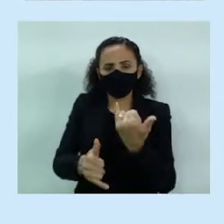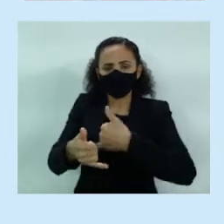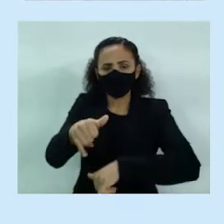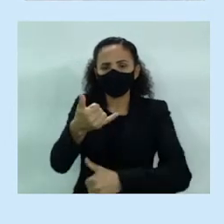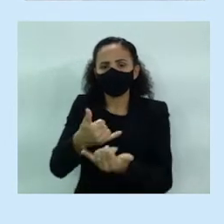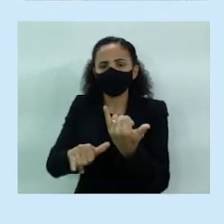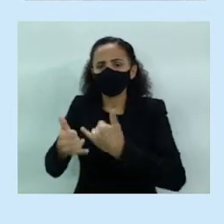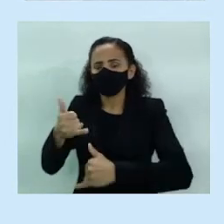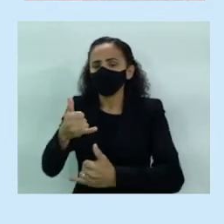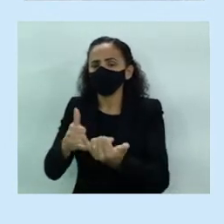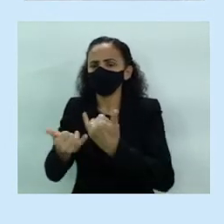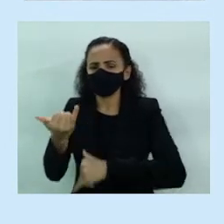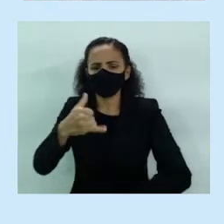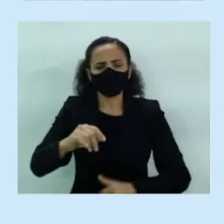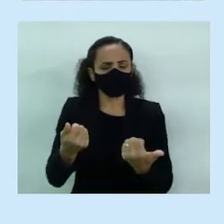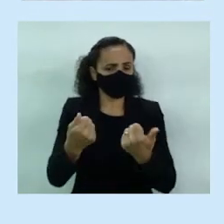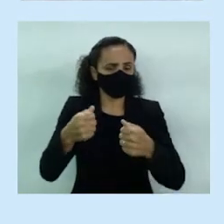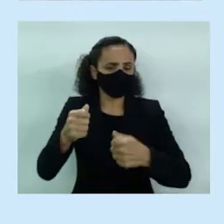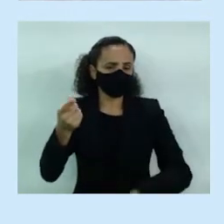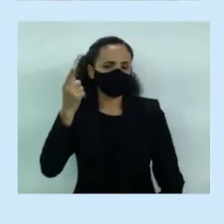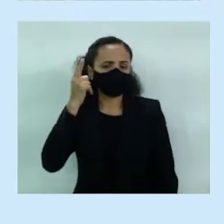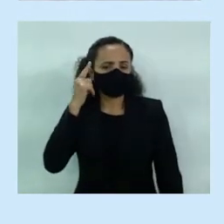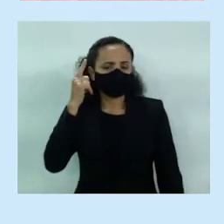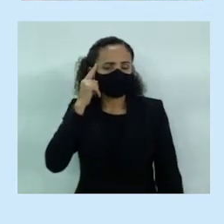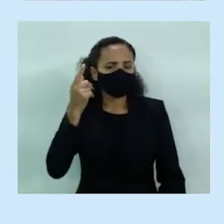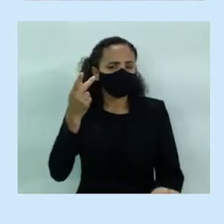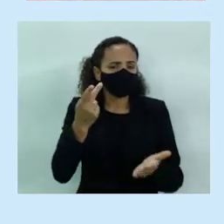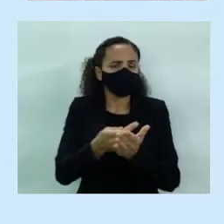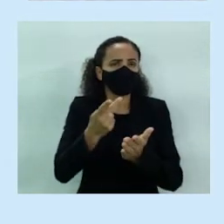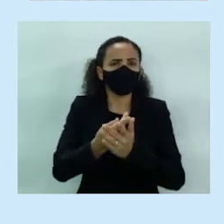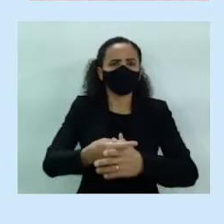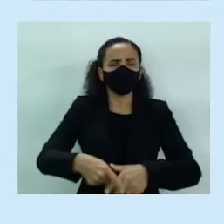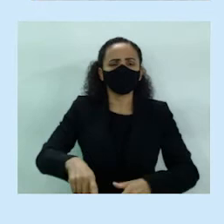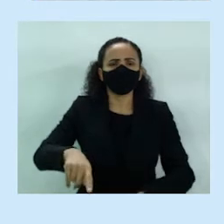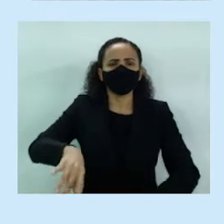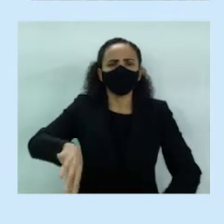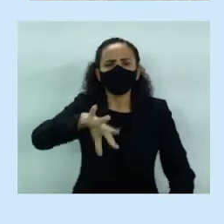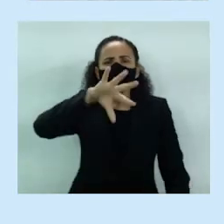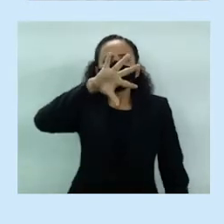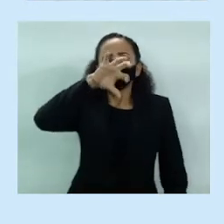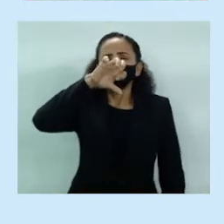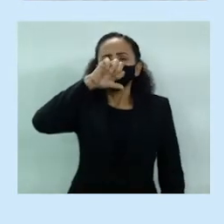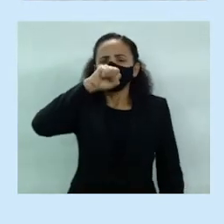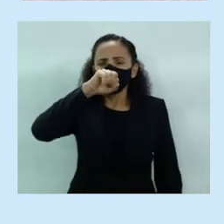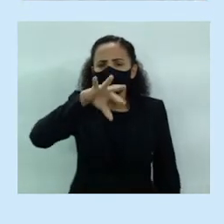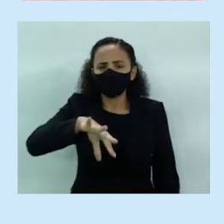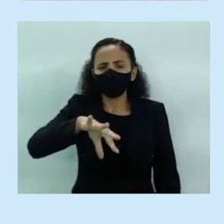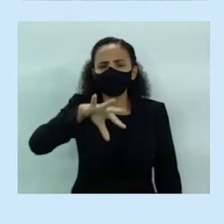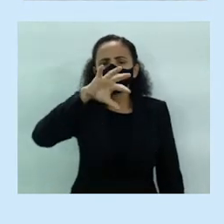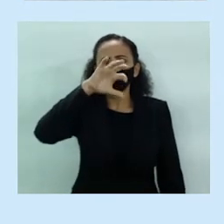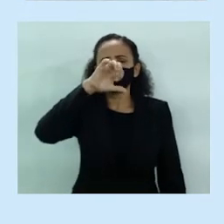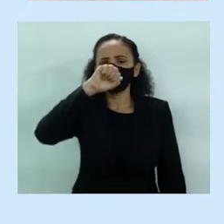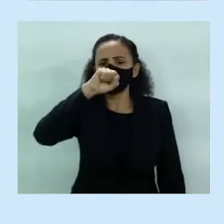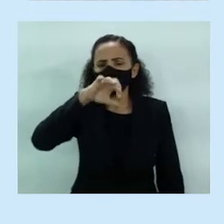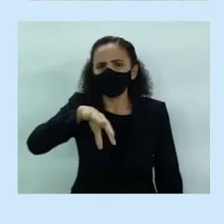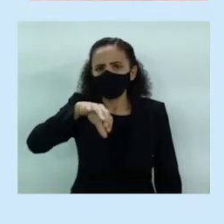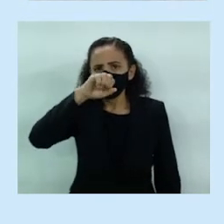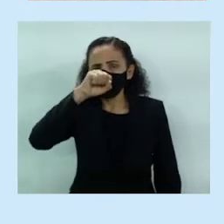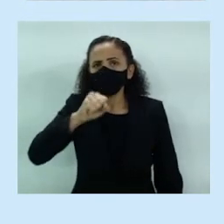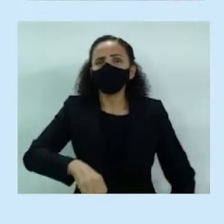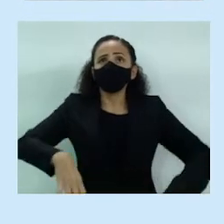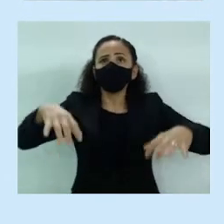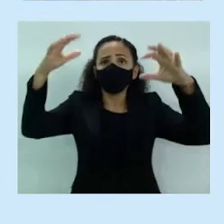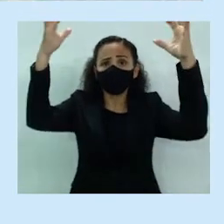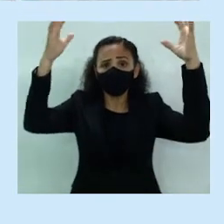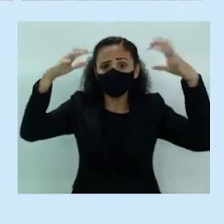ácido sulfúrico é um ácido que fica no ar pode causar um dos causadores da chuva ácida, tá